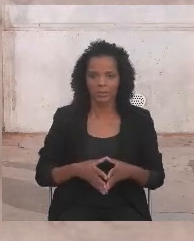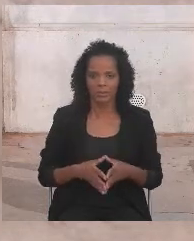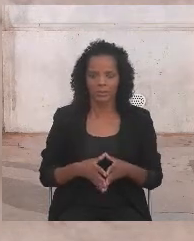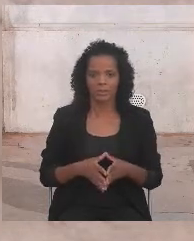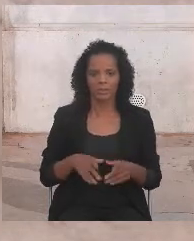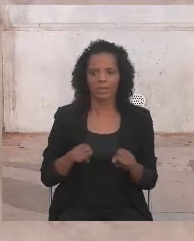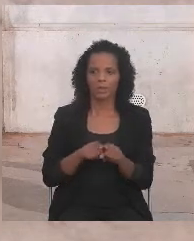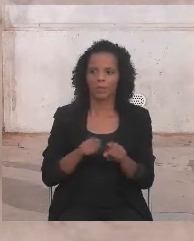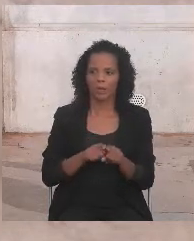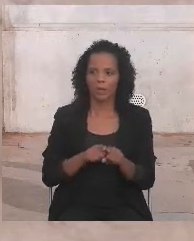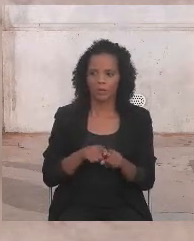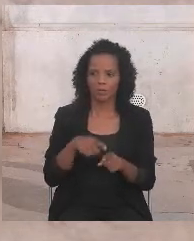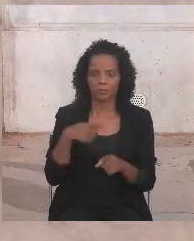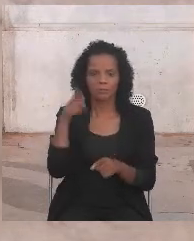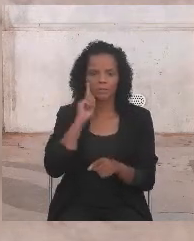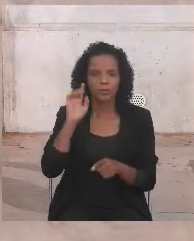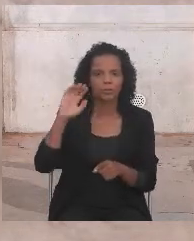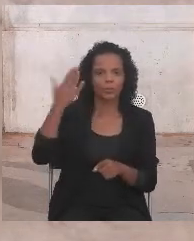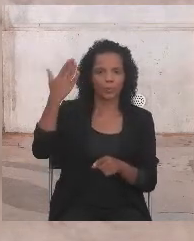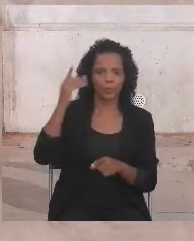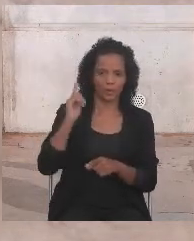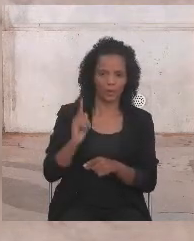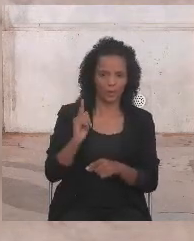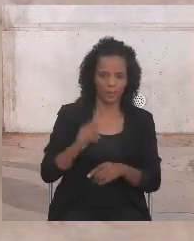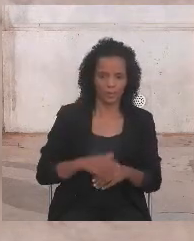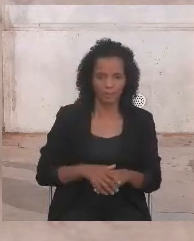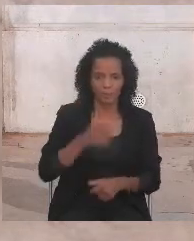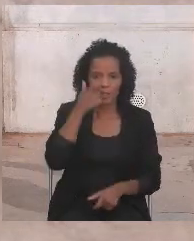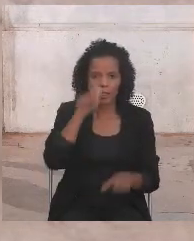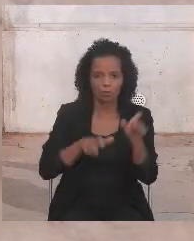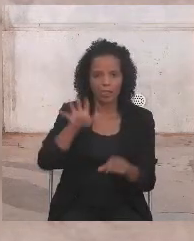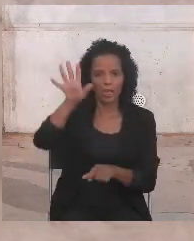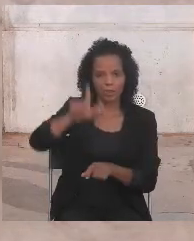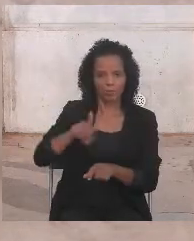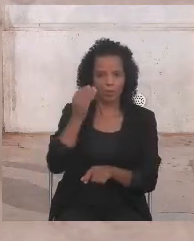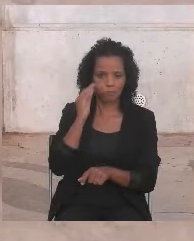o tom, a nota dominante, os lisboetas.